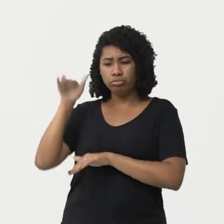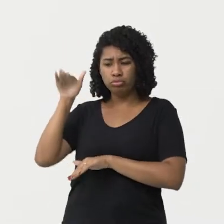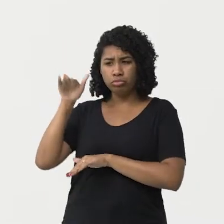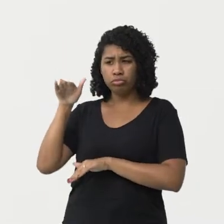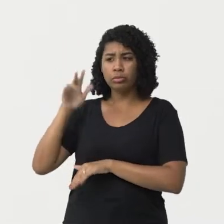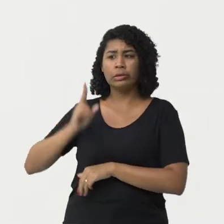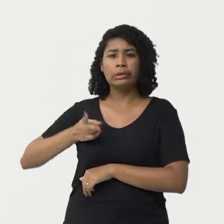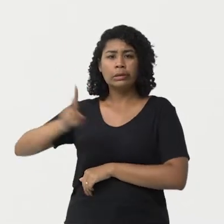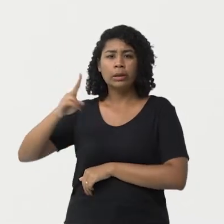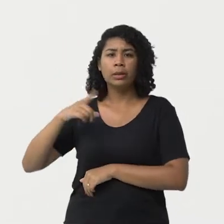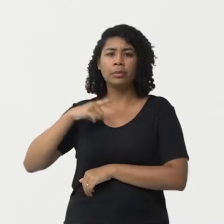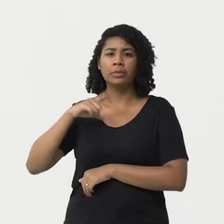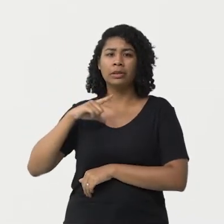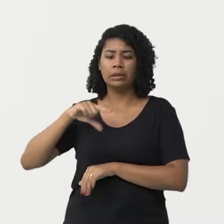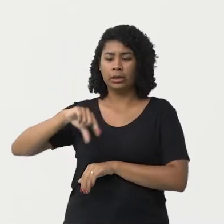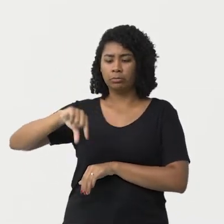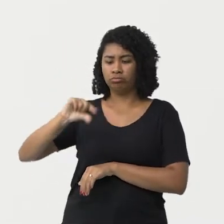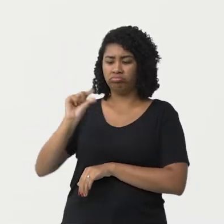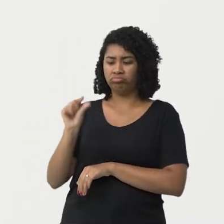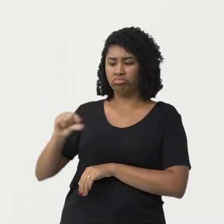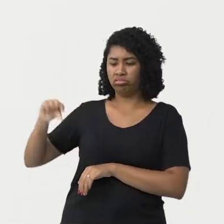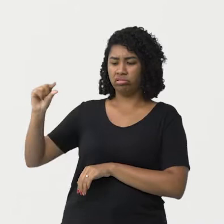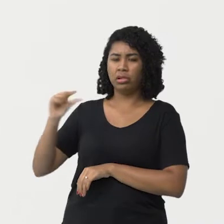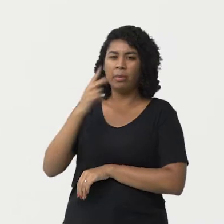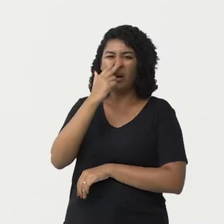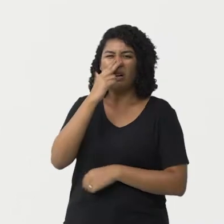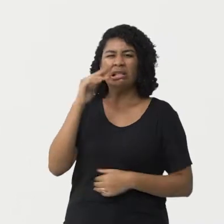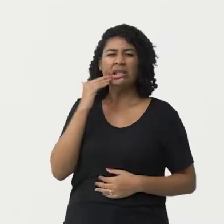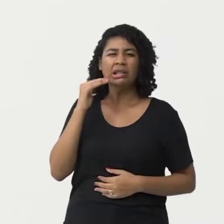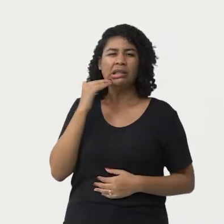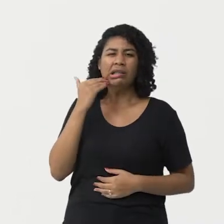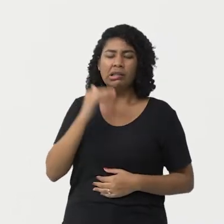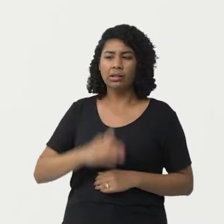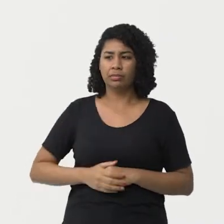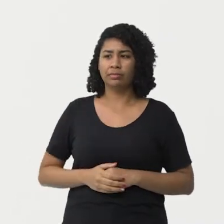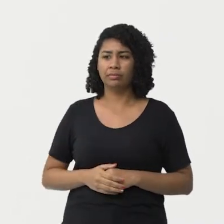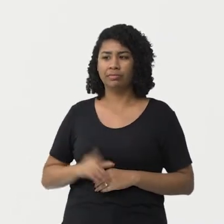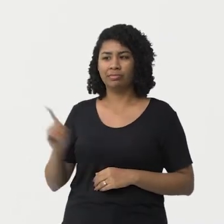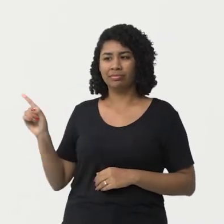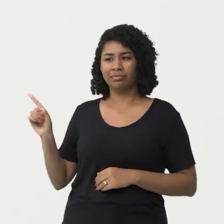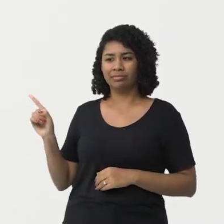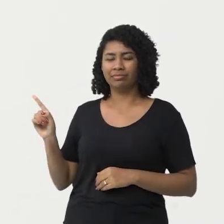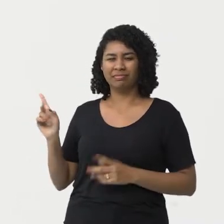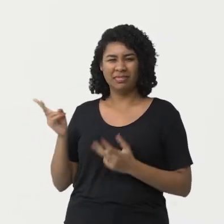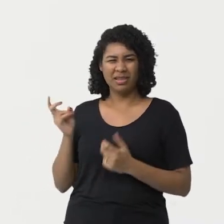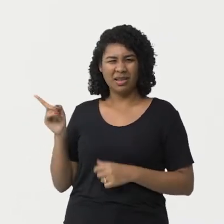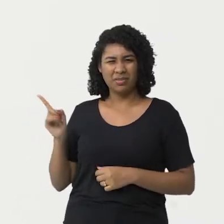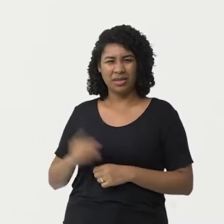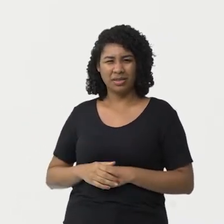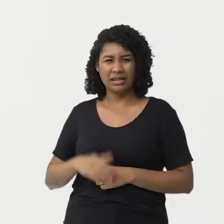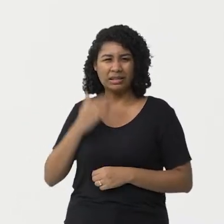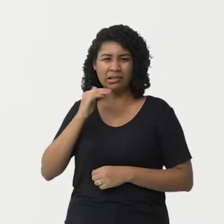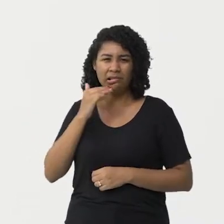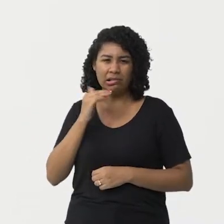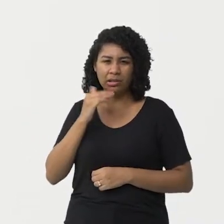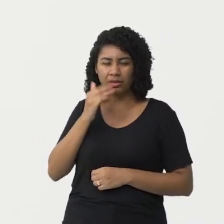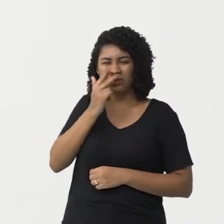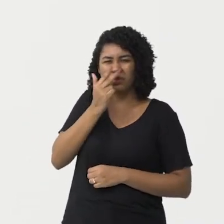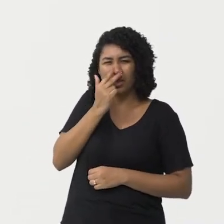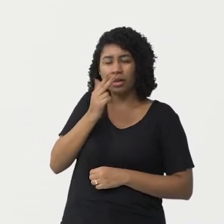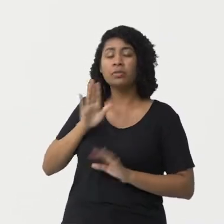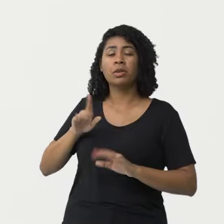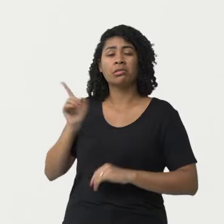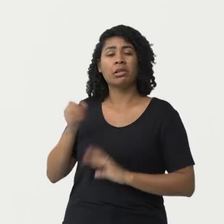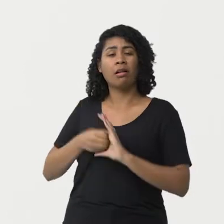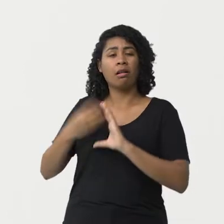retorcidos, são tortos. E essa árvore parece que ela está ligeiramente inclinada. E é essa a árvore típica